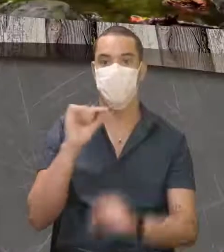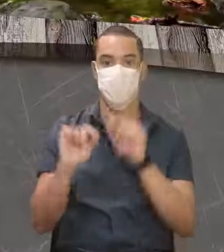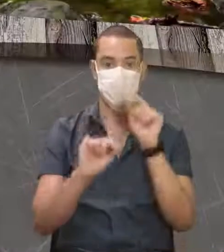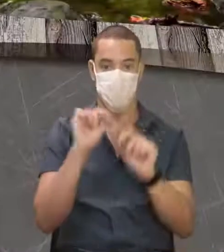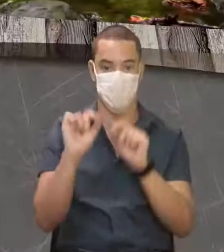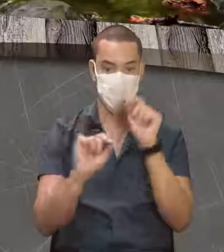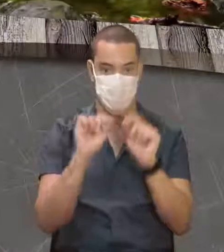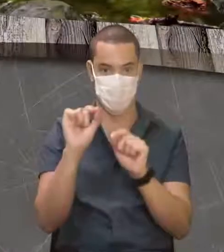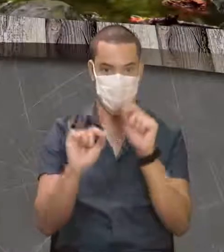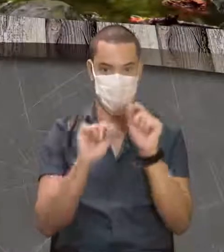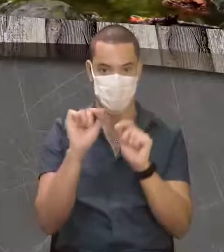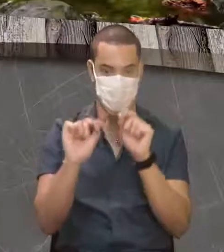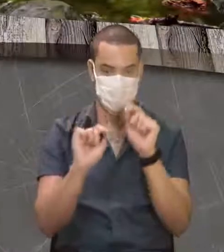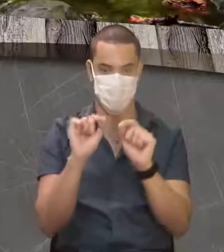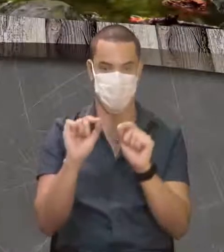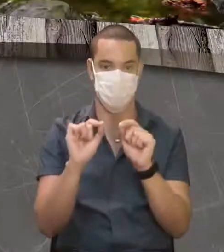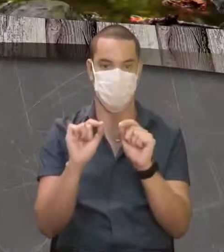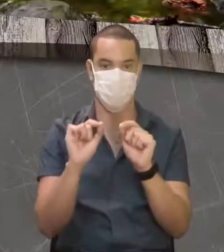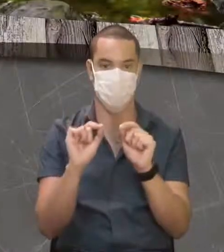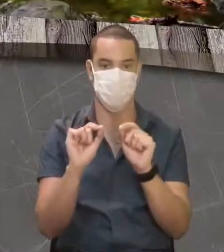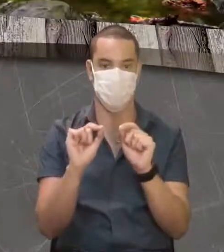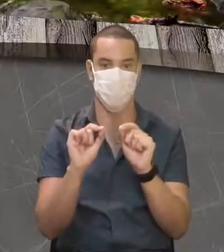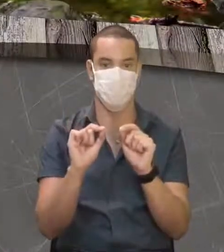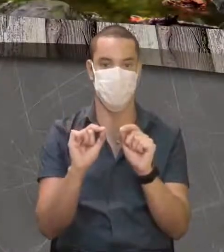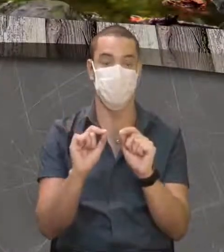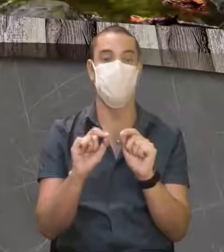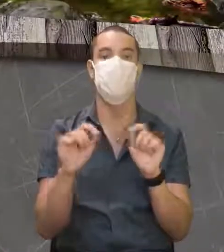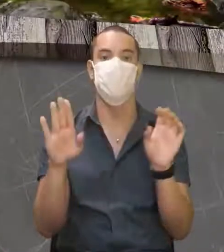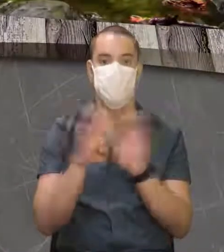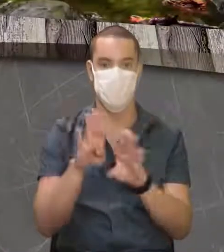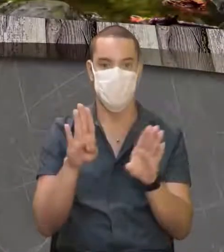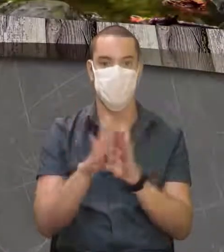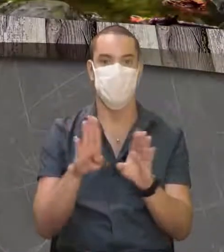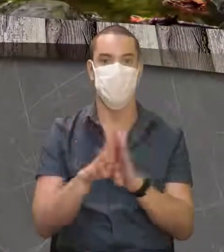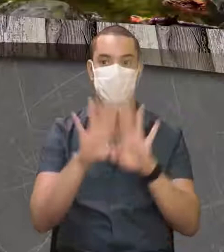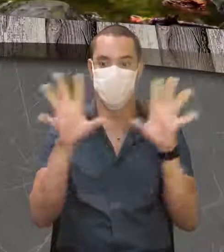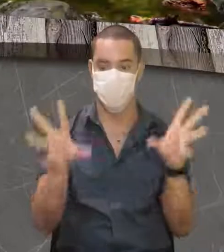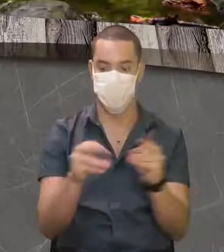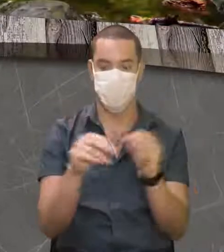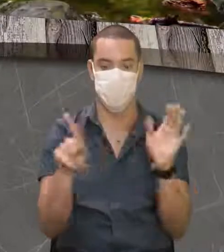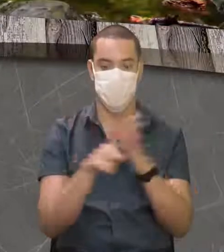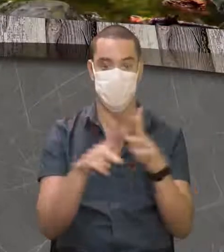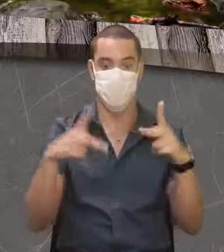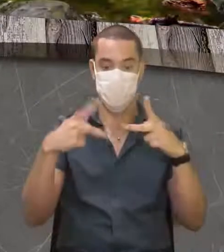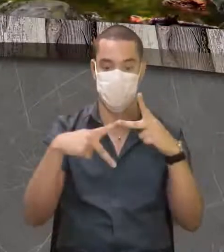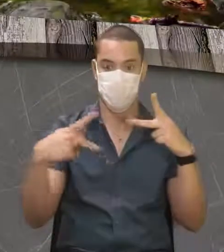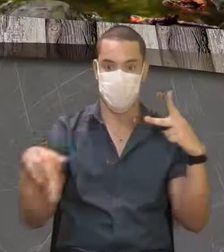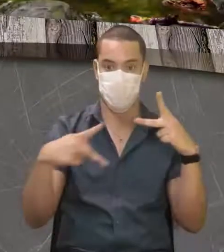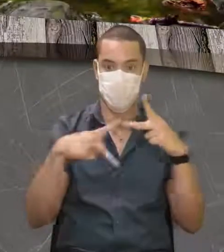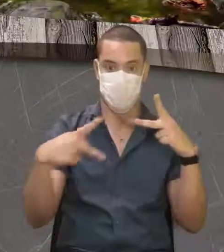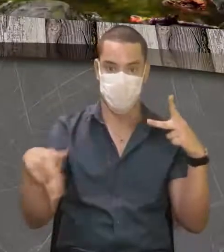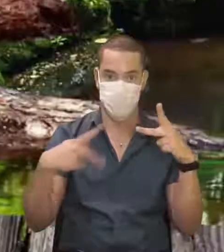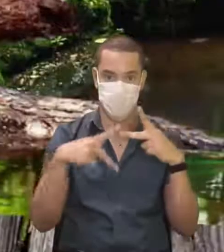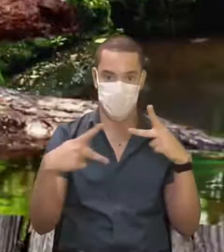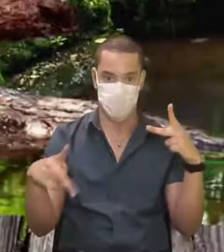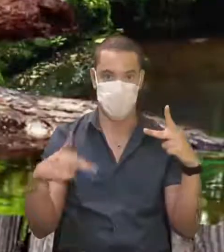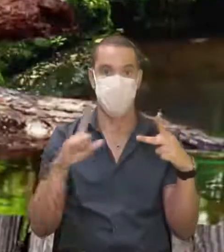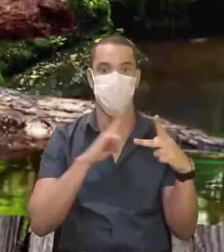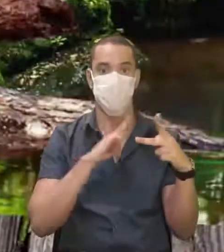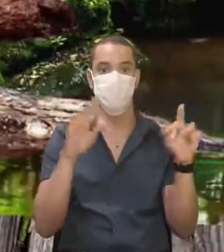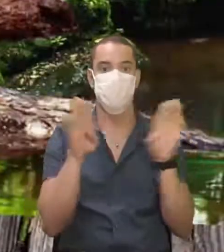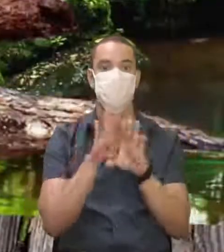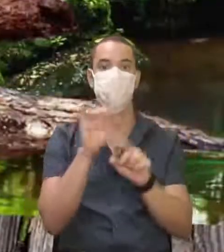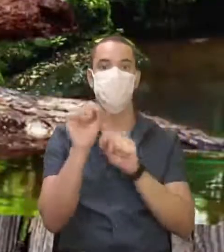na fase G1, eu vou ter tanto a sintetização de proteínas, tá bom? Quanto eu vou